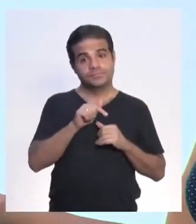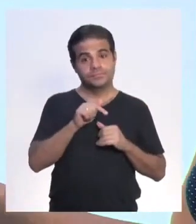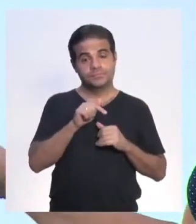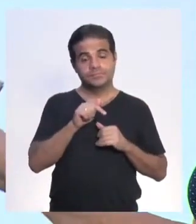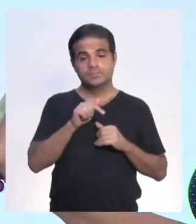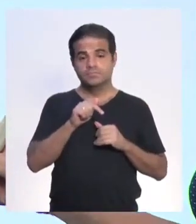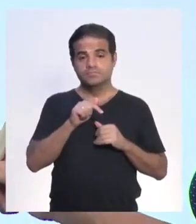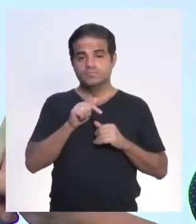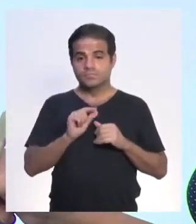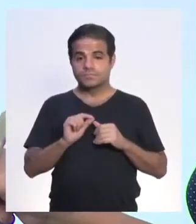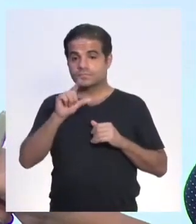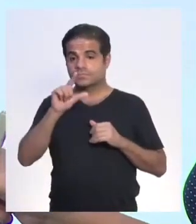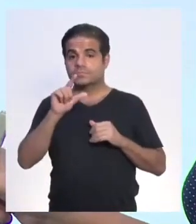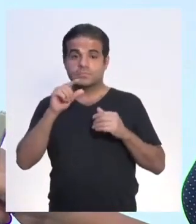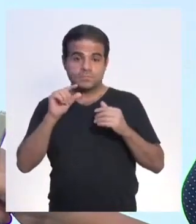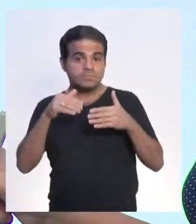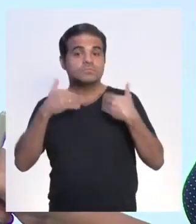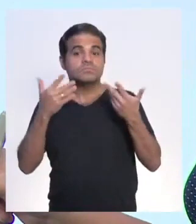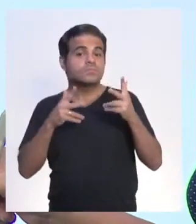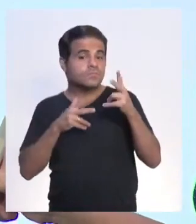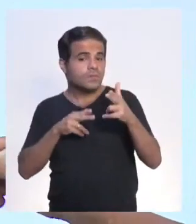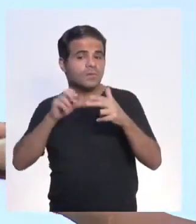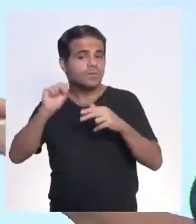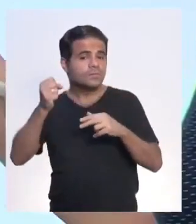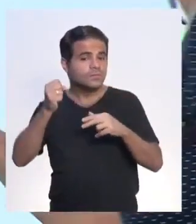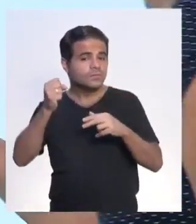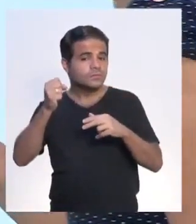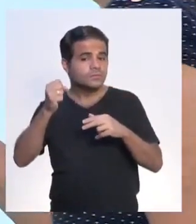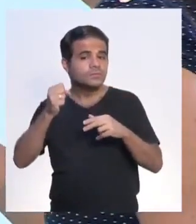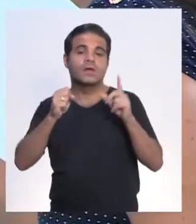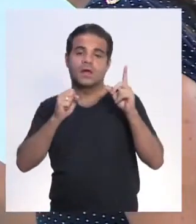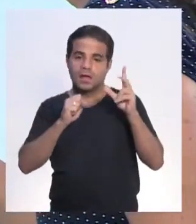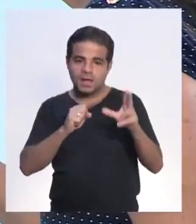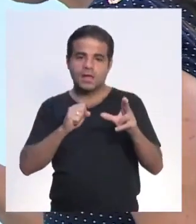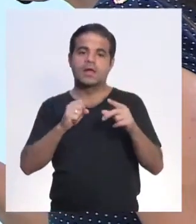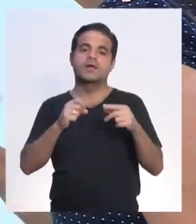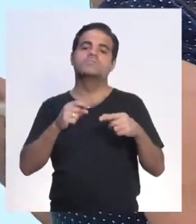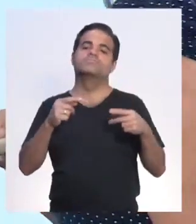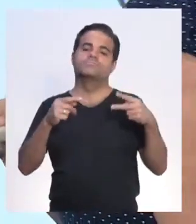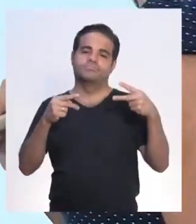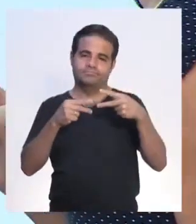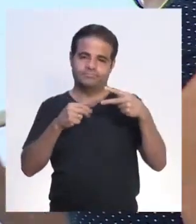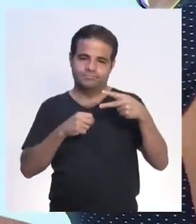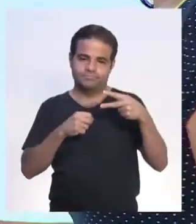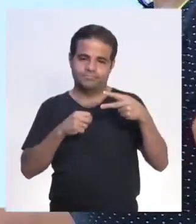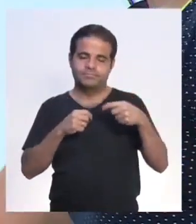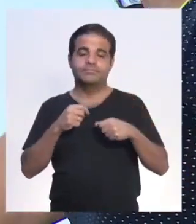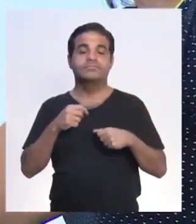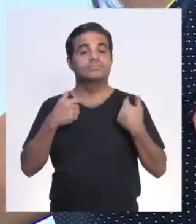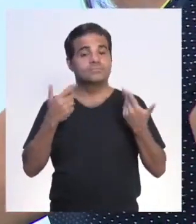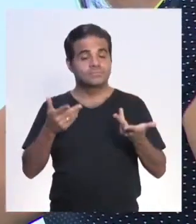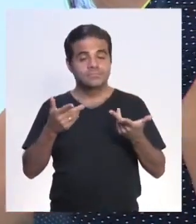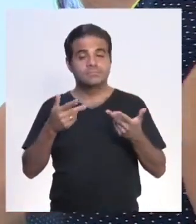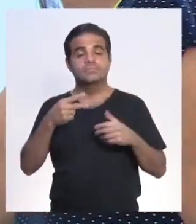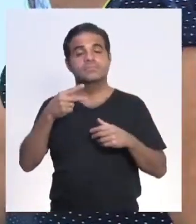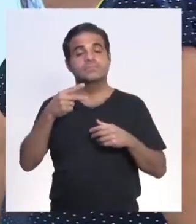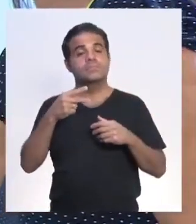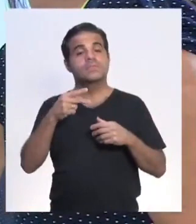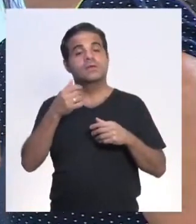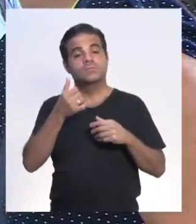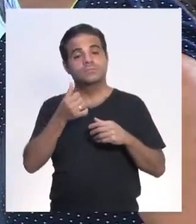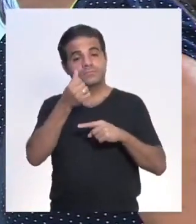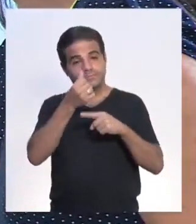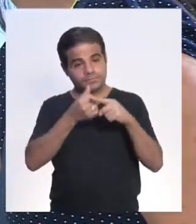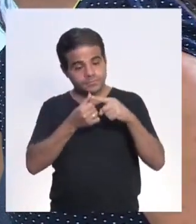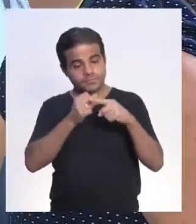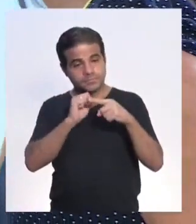é maior, menor ou igual a 8? É menor. Portanto, a fração 6